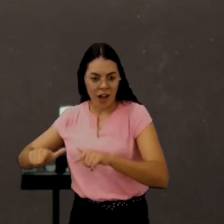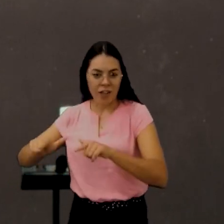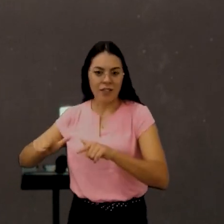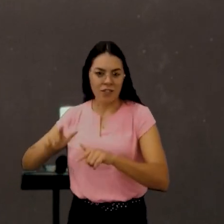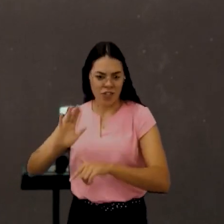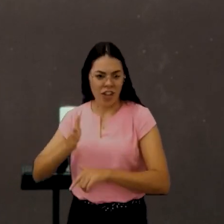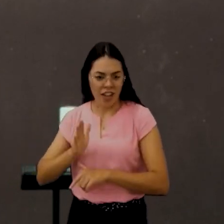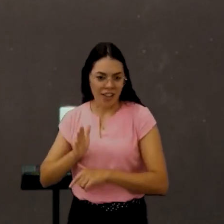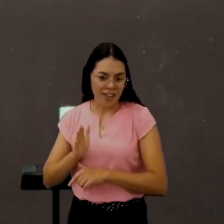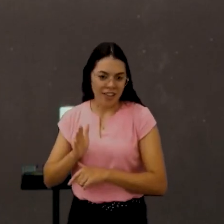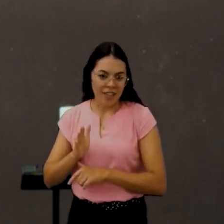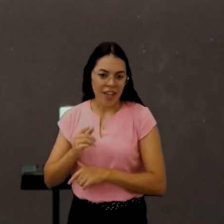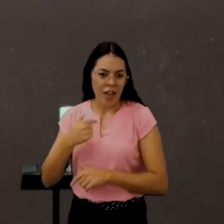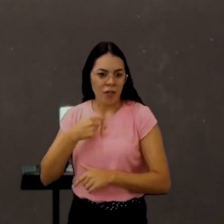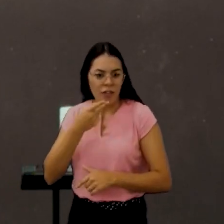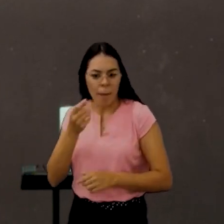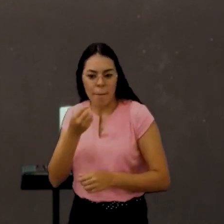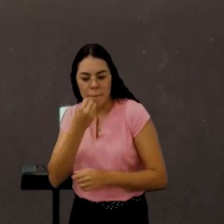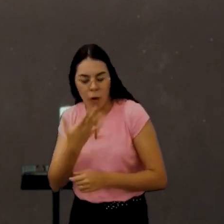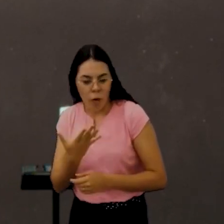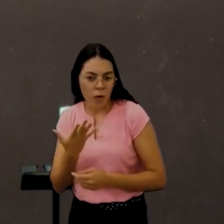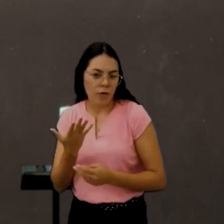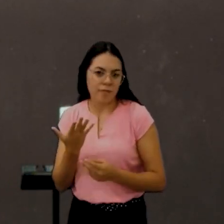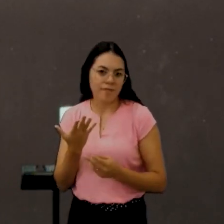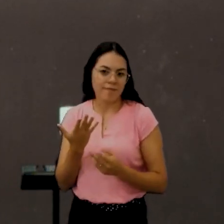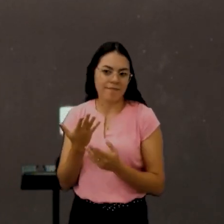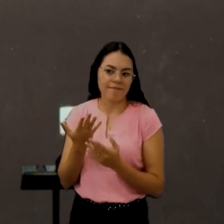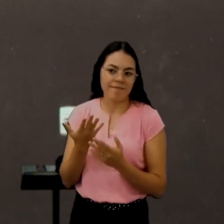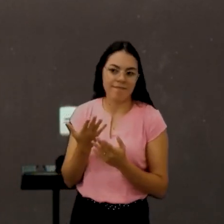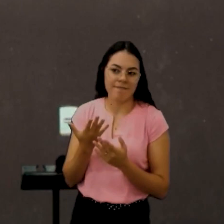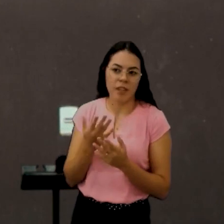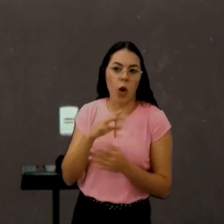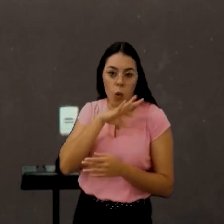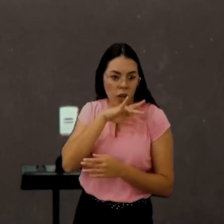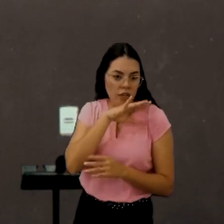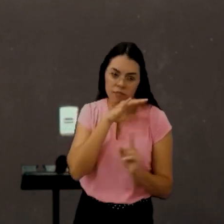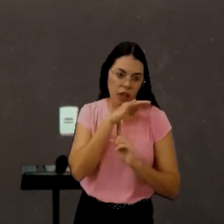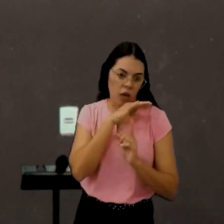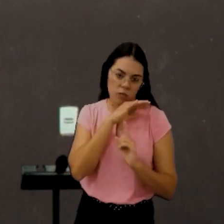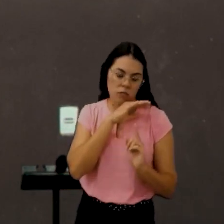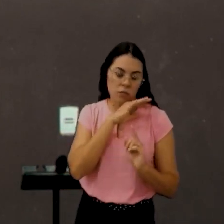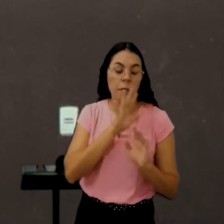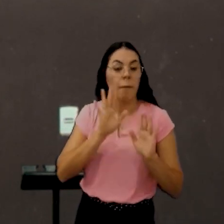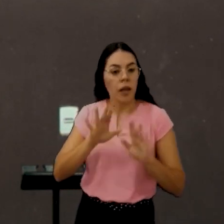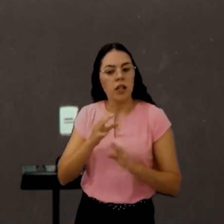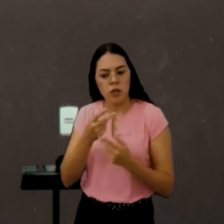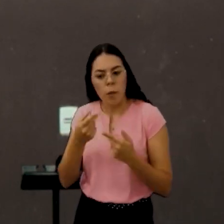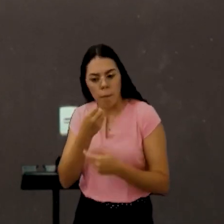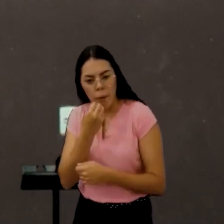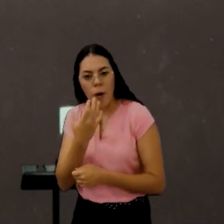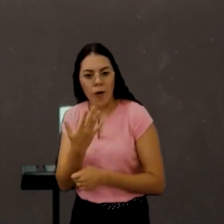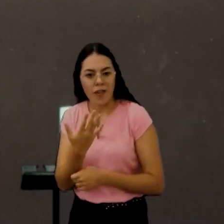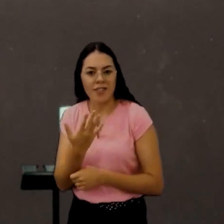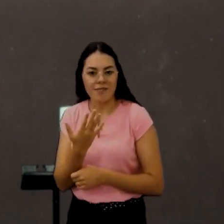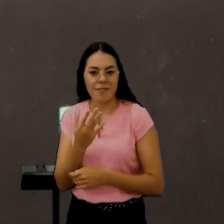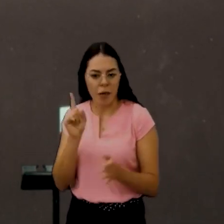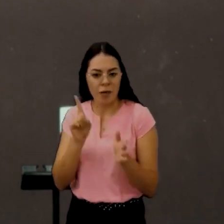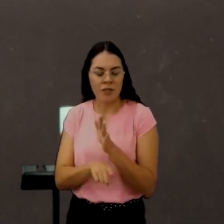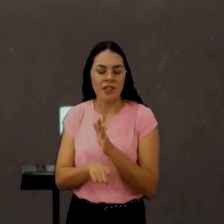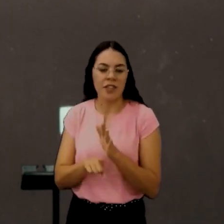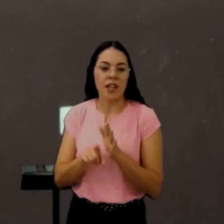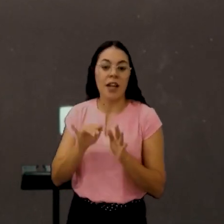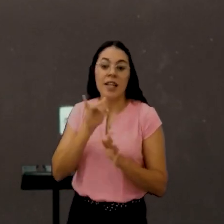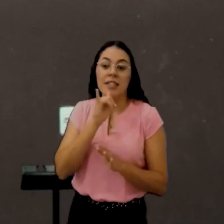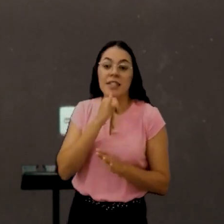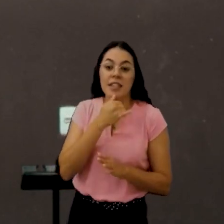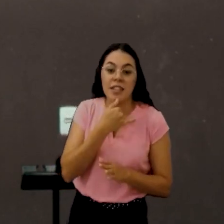Eu falo isso não como algo bom, eu falo isso não como algo ruim, mas como algo bom. O mais